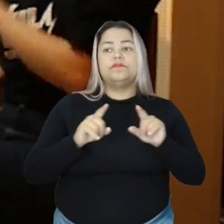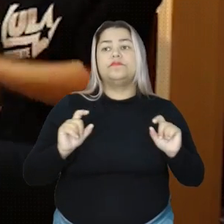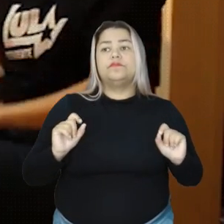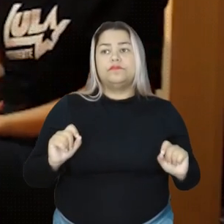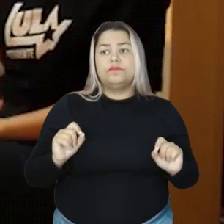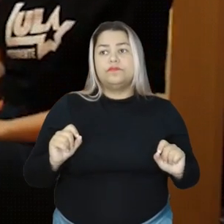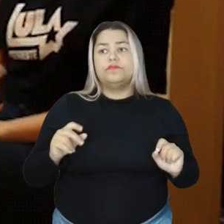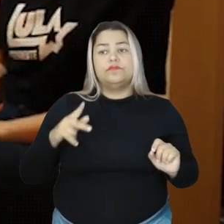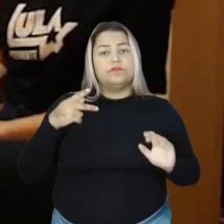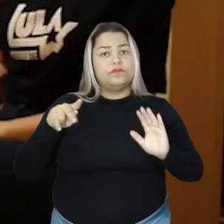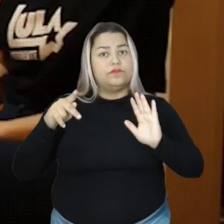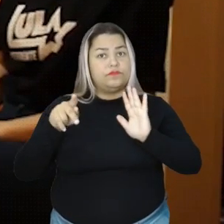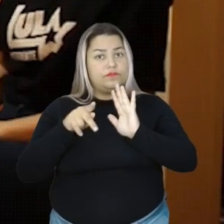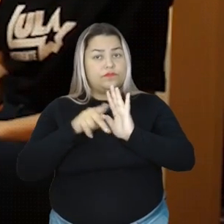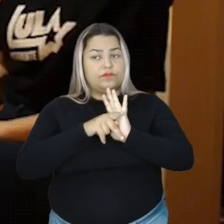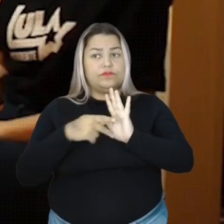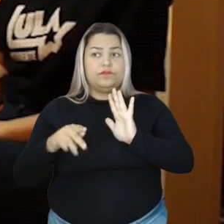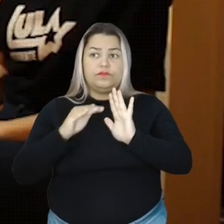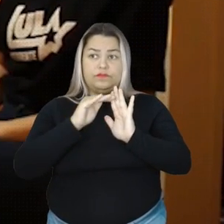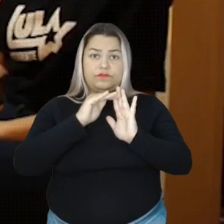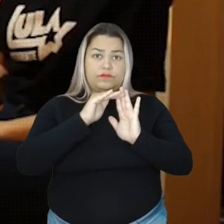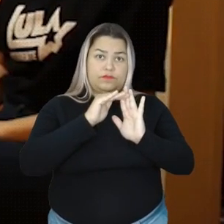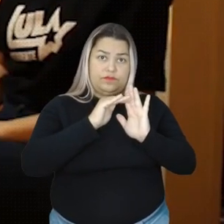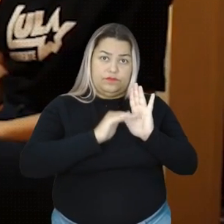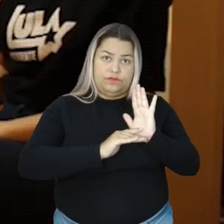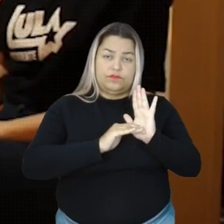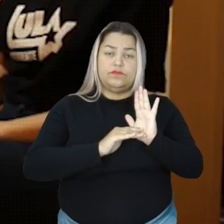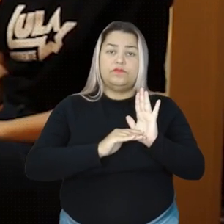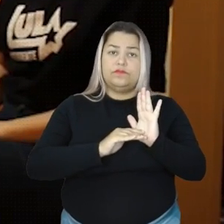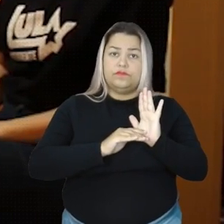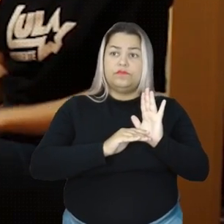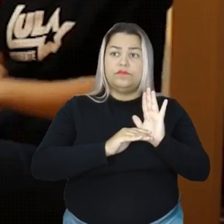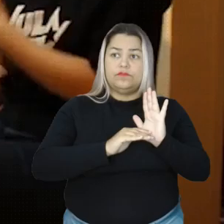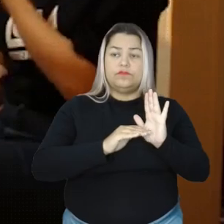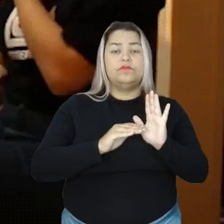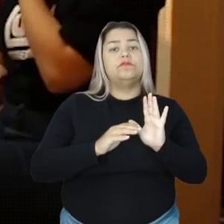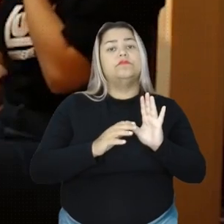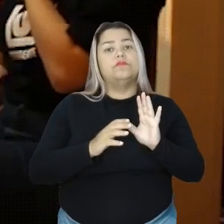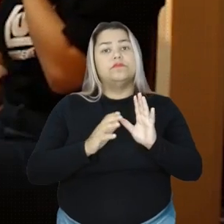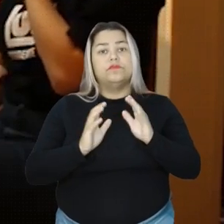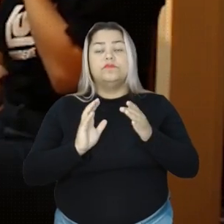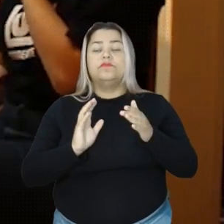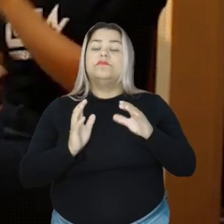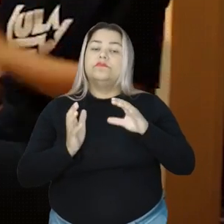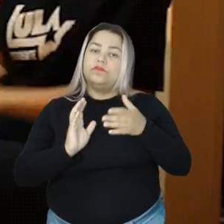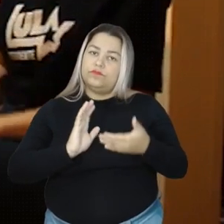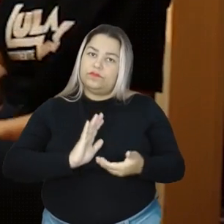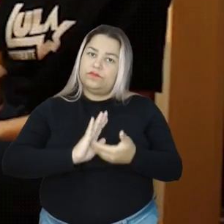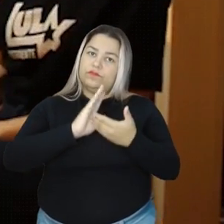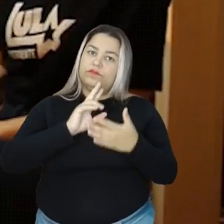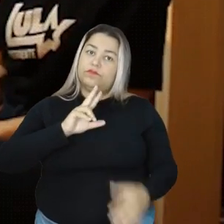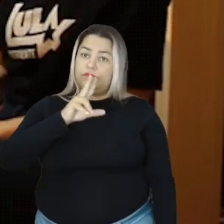a sua proposta antes de ir para a Câmara de Vereadores, conforme a lei,